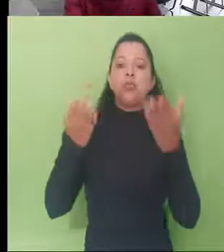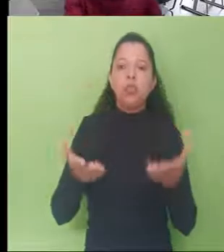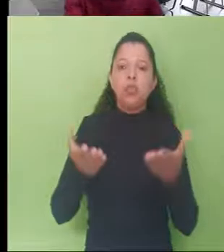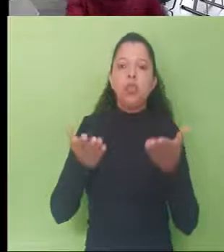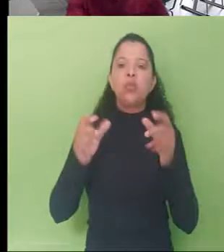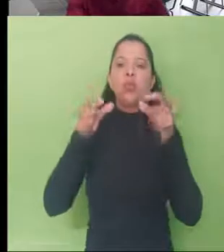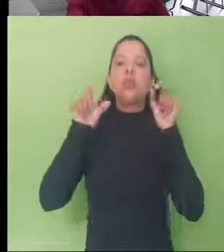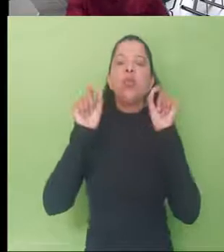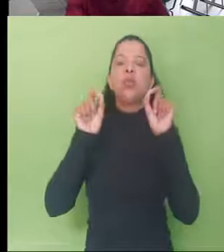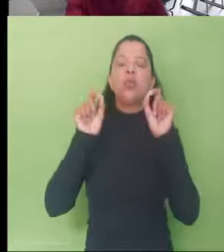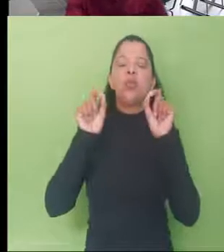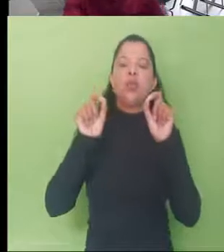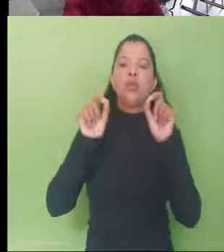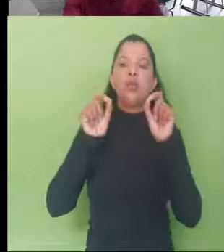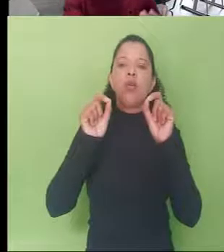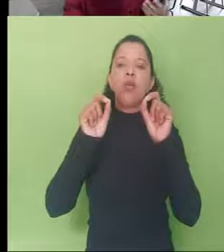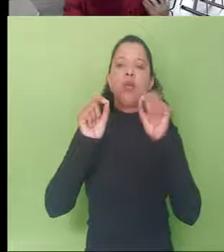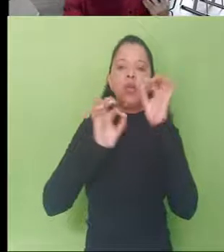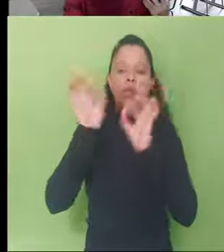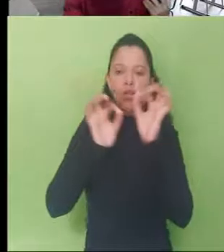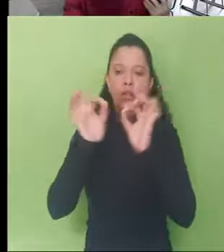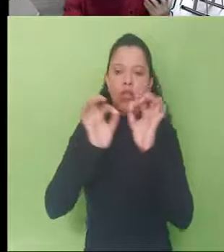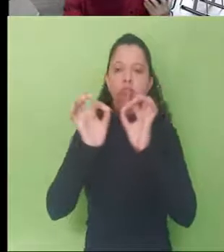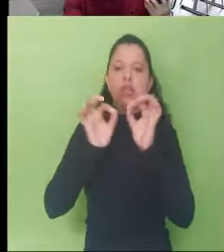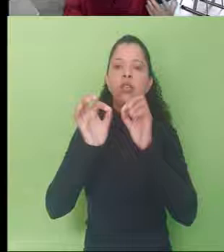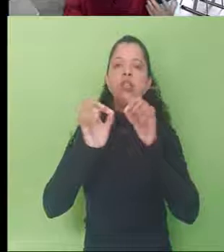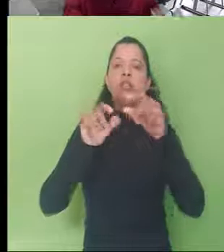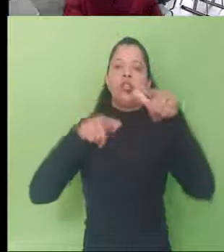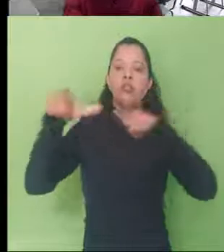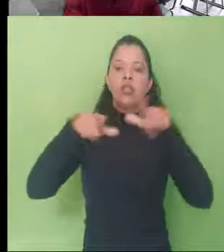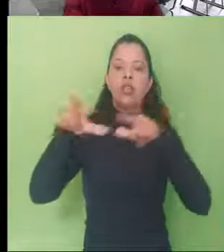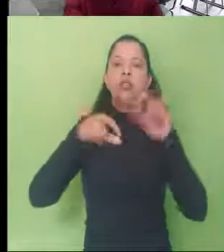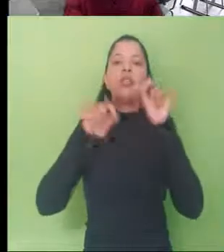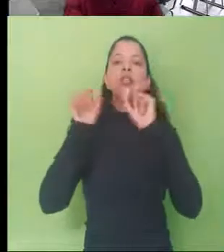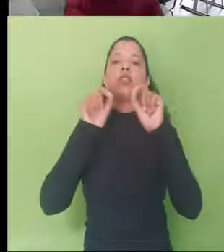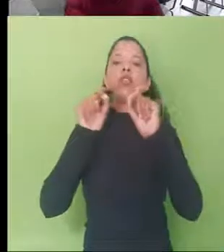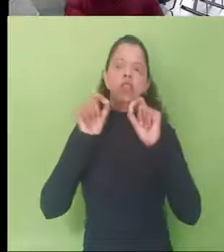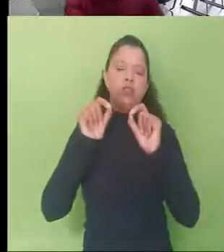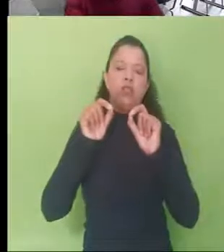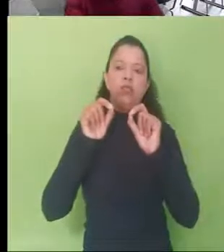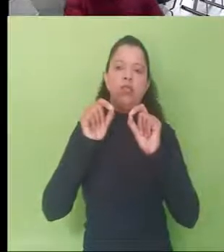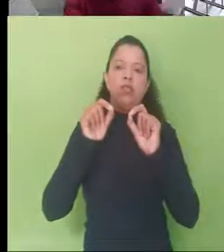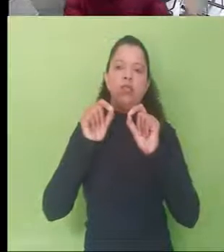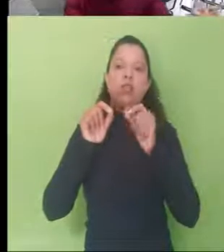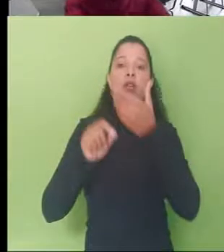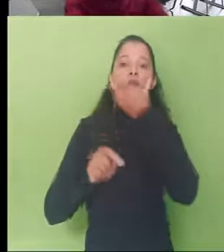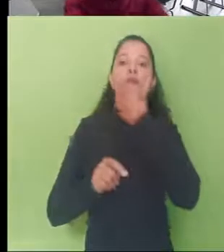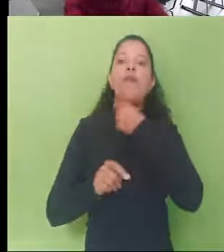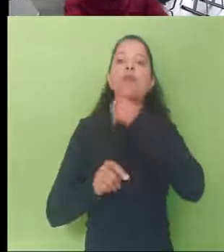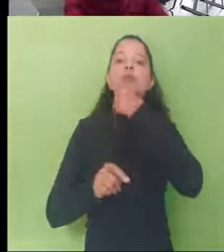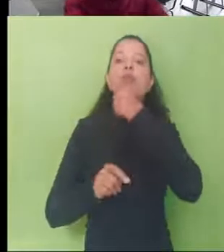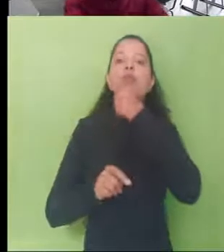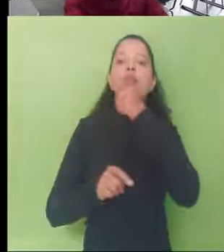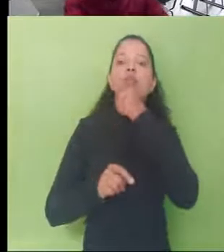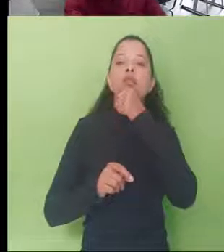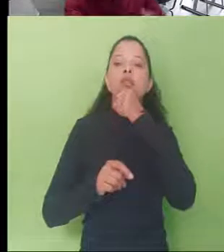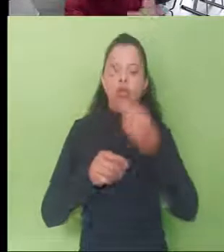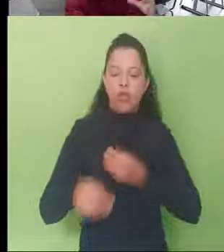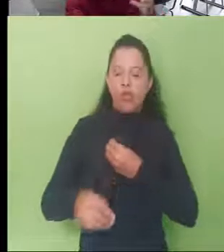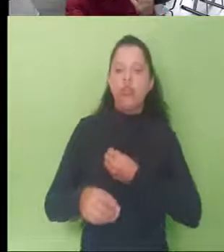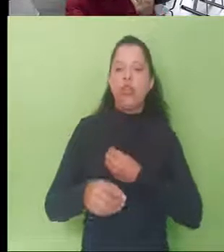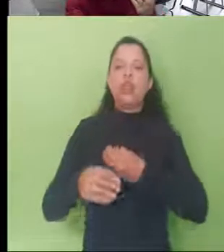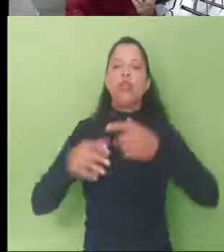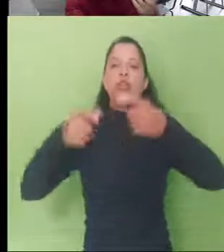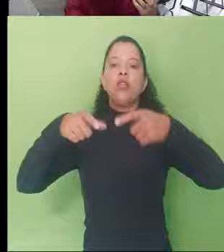Trabalham de quê? De onde vieram seus avós? Onde vivem os seus avós?